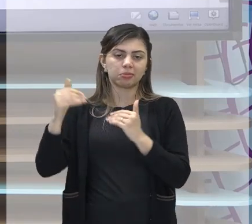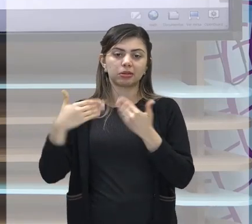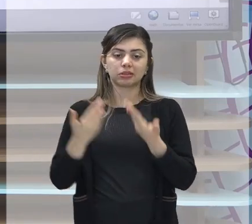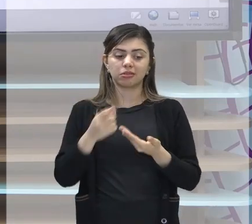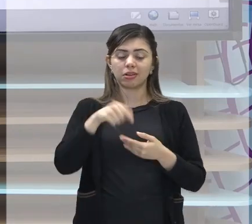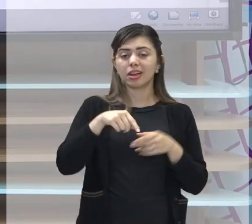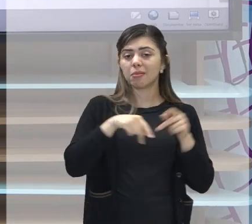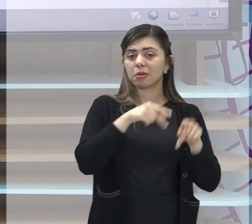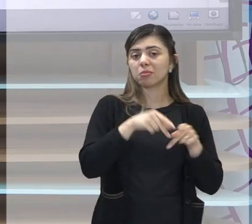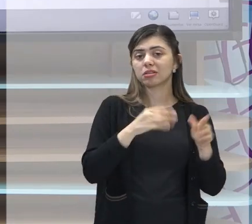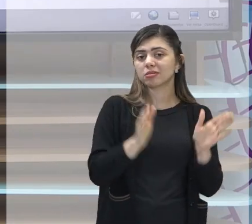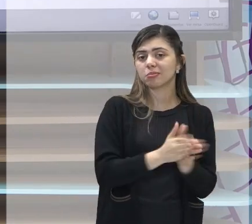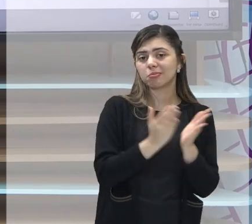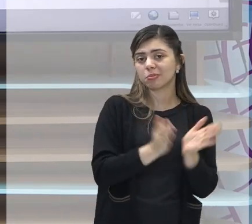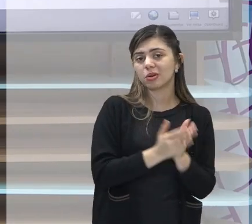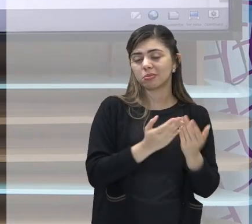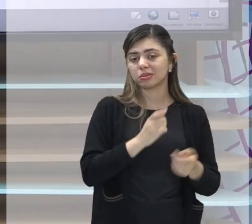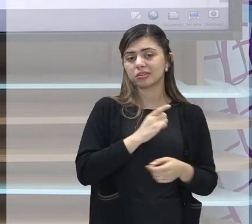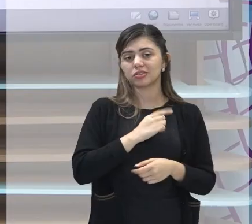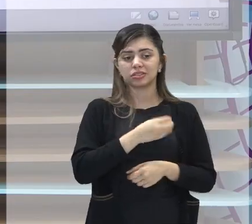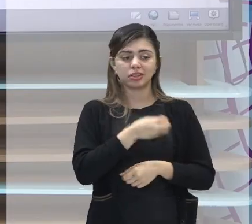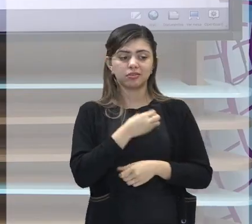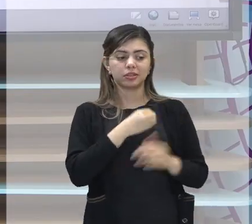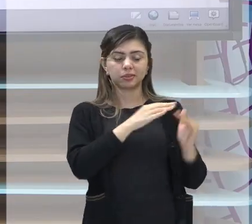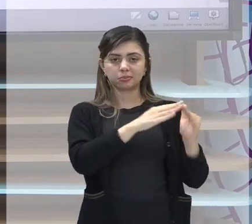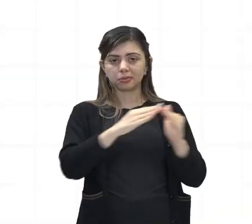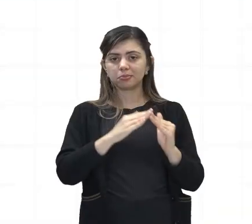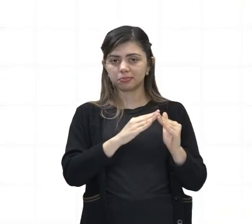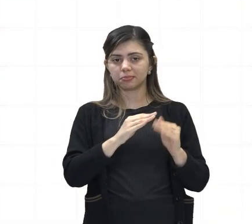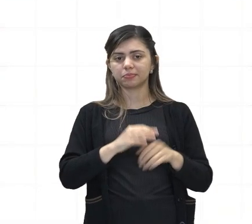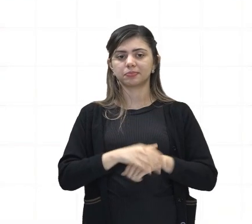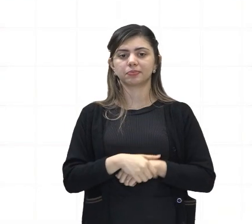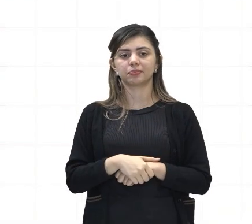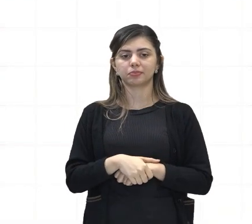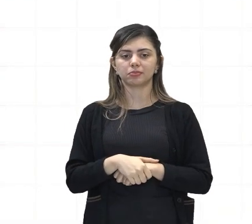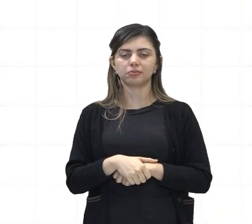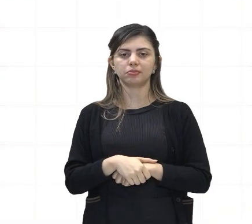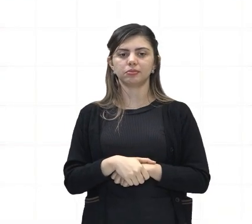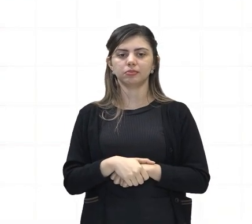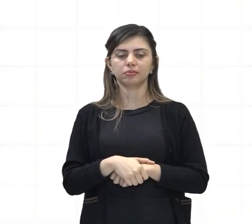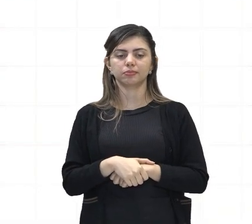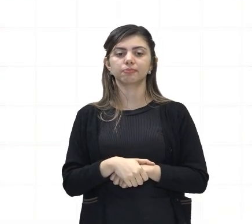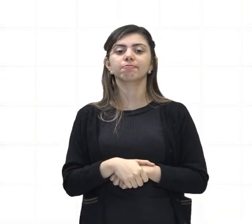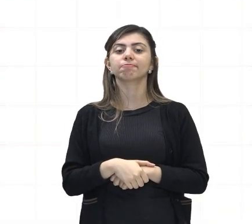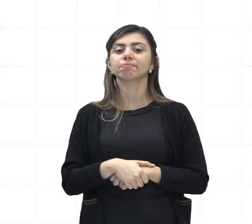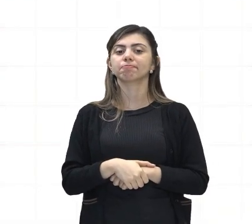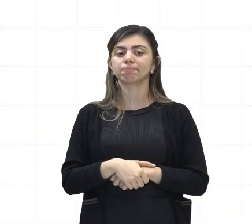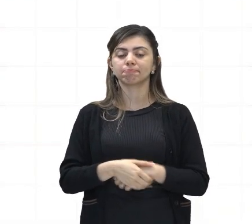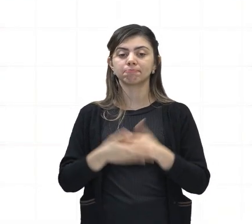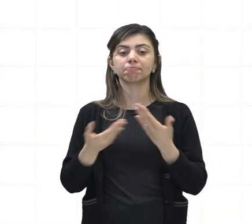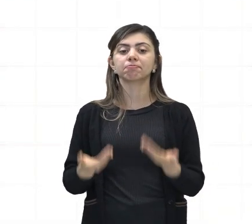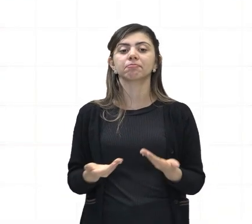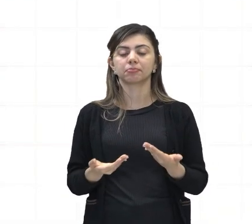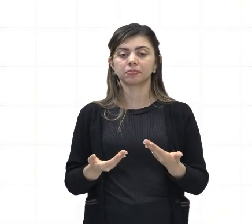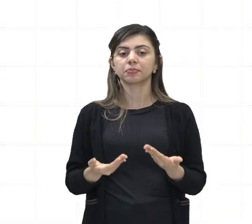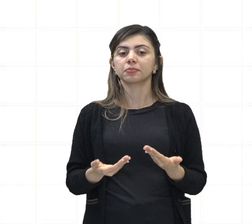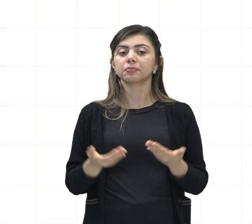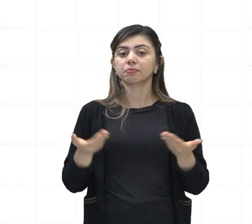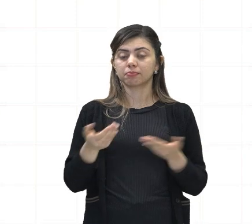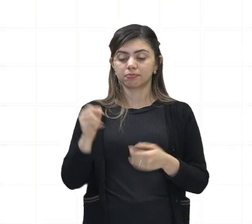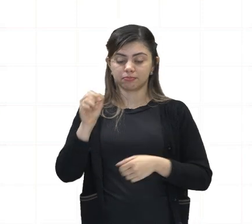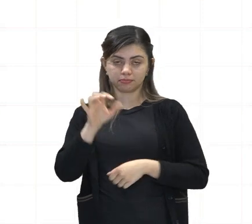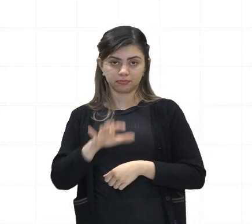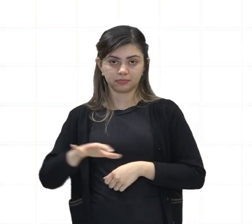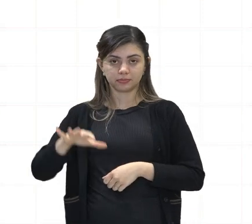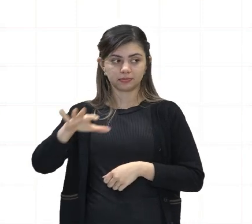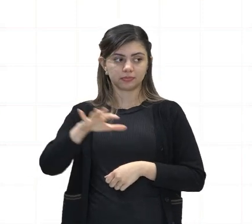população pobre que morava em cabanas. Na região do Maranhão,